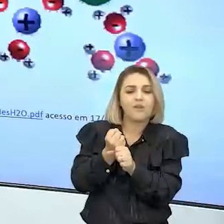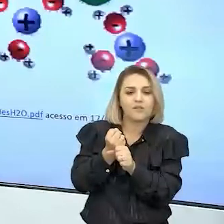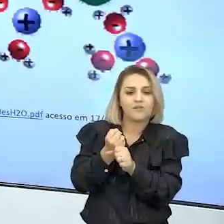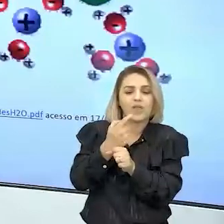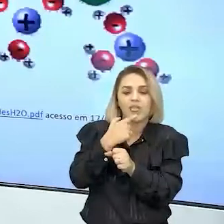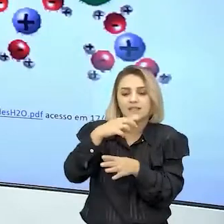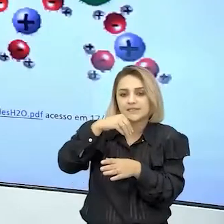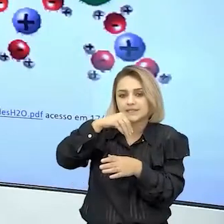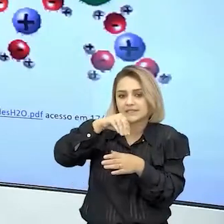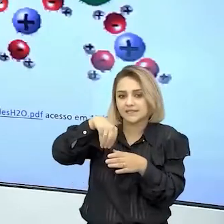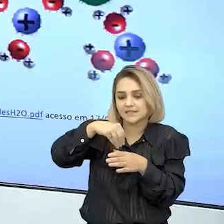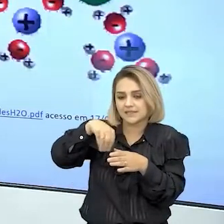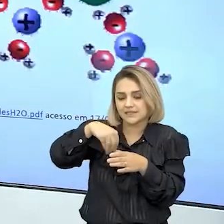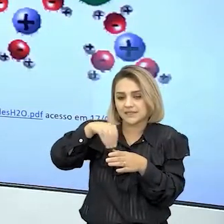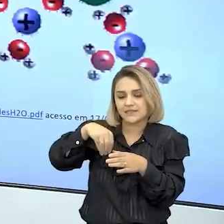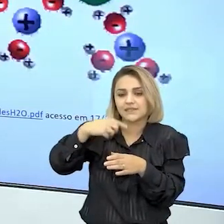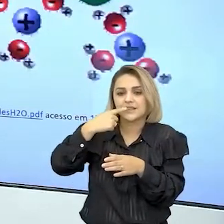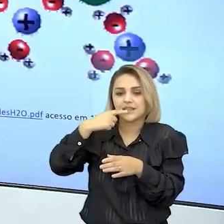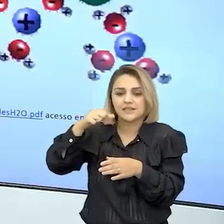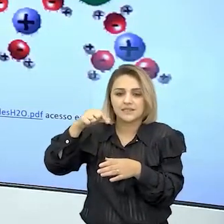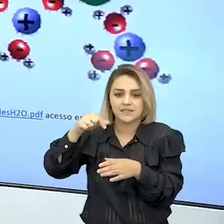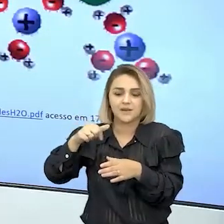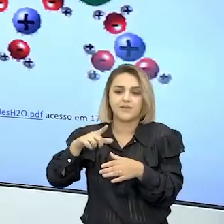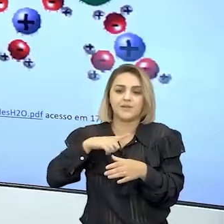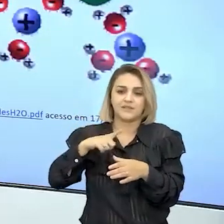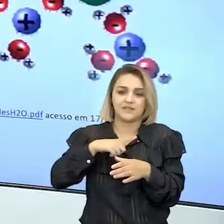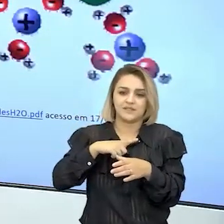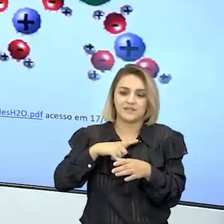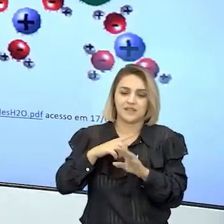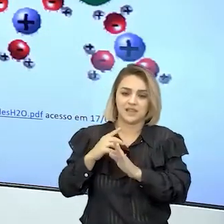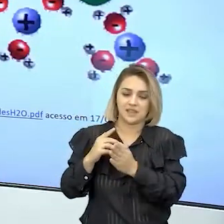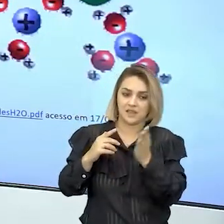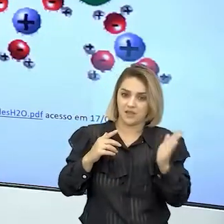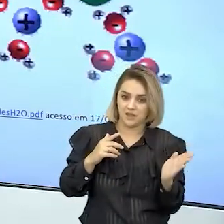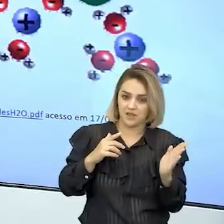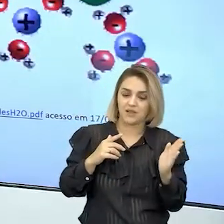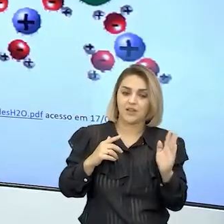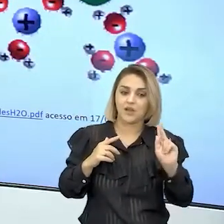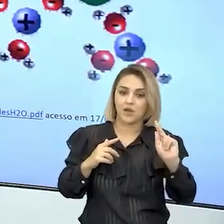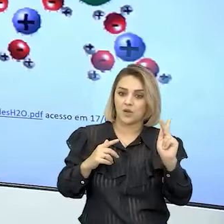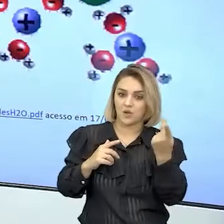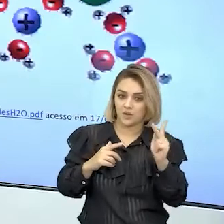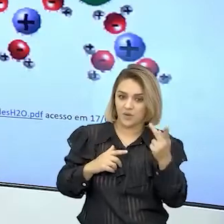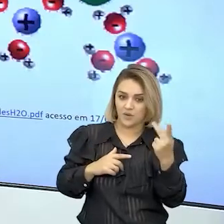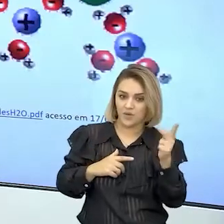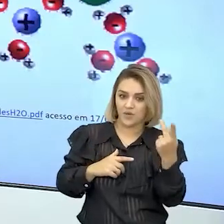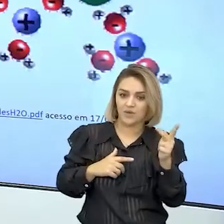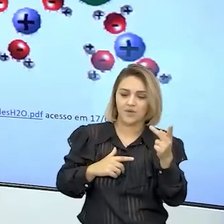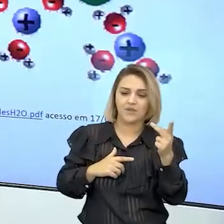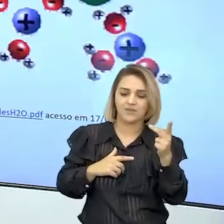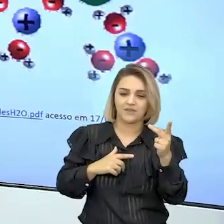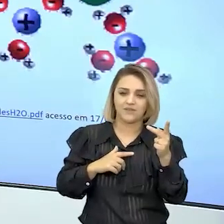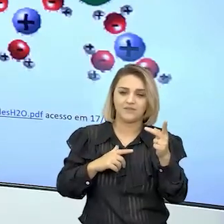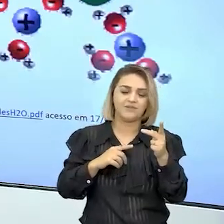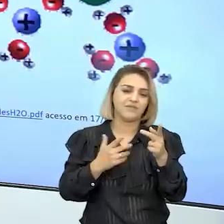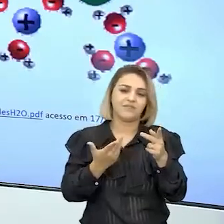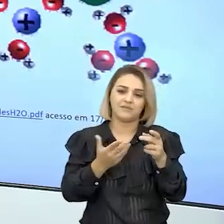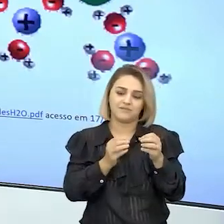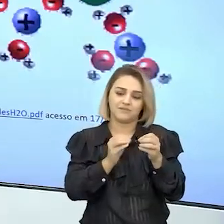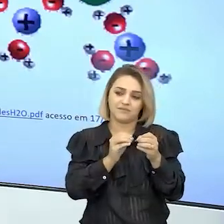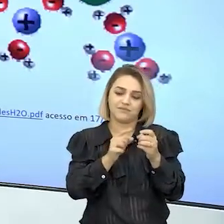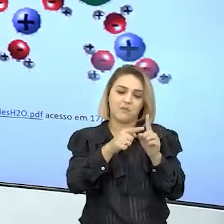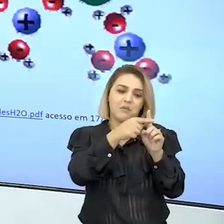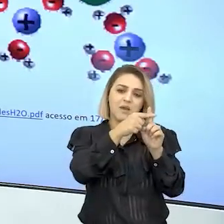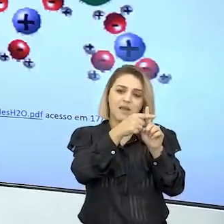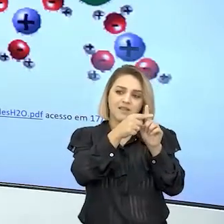O lado dos hidrogênios positivos vão recobrir a superfície, né, do ânion cloreto e